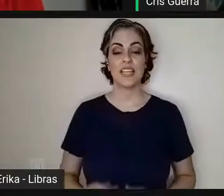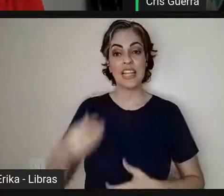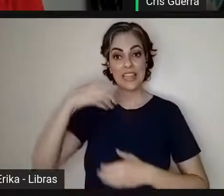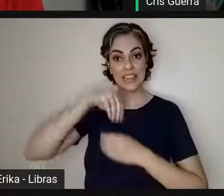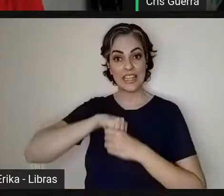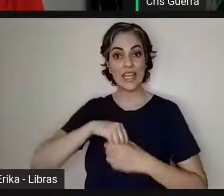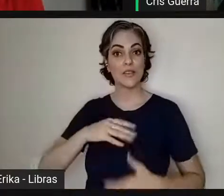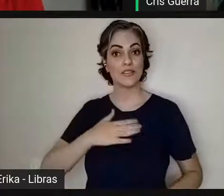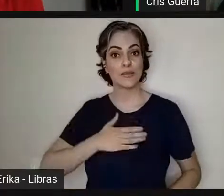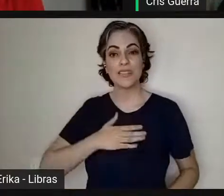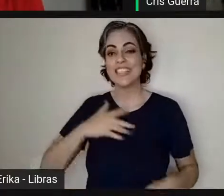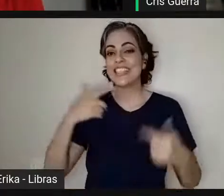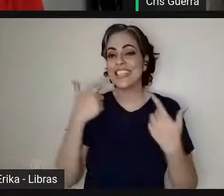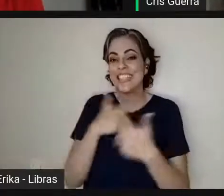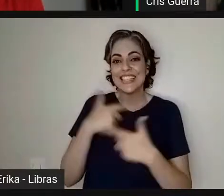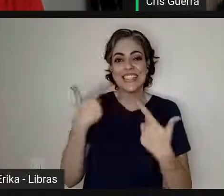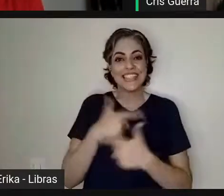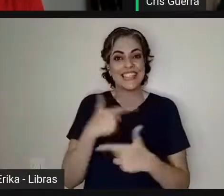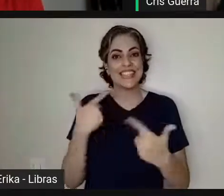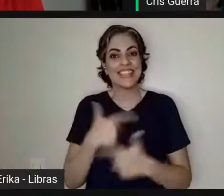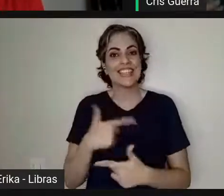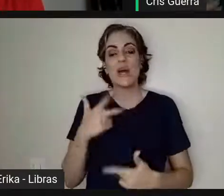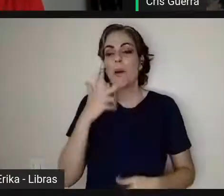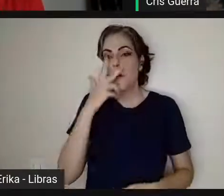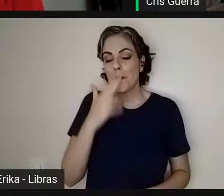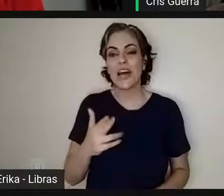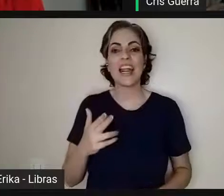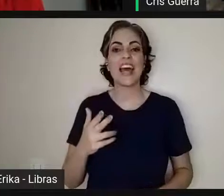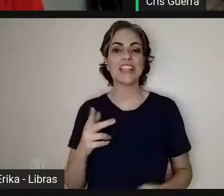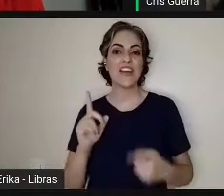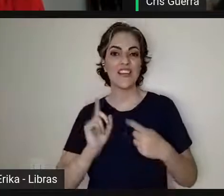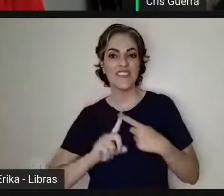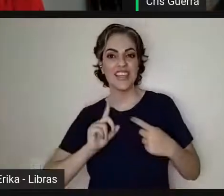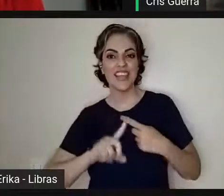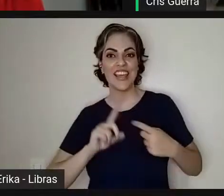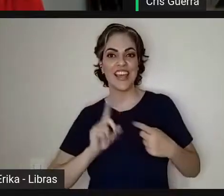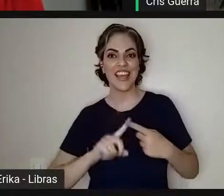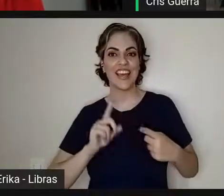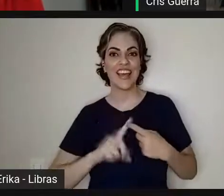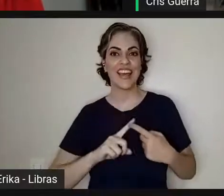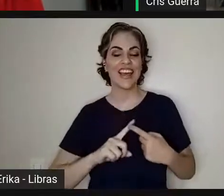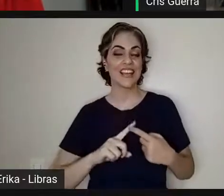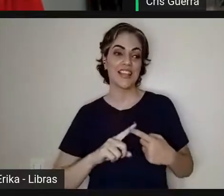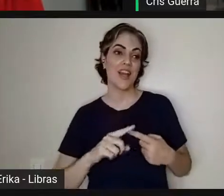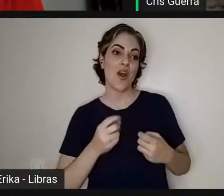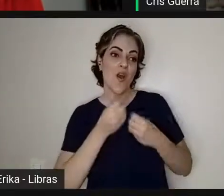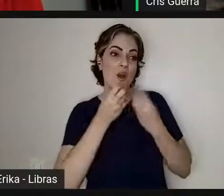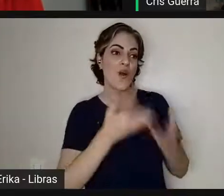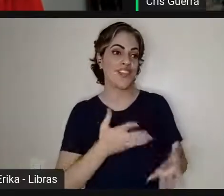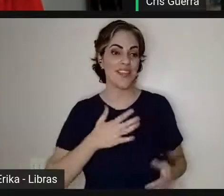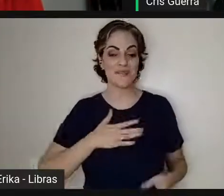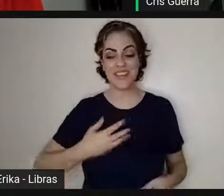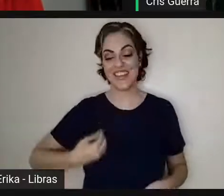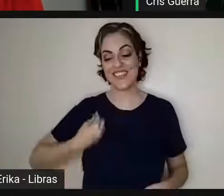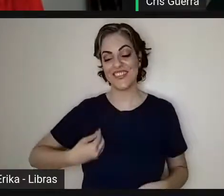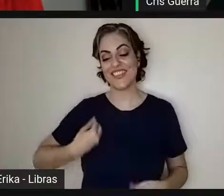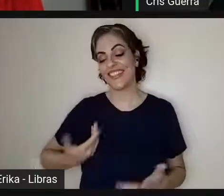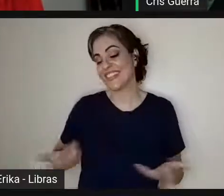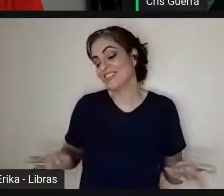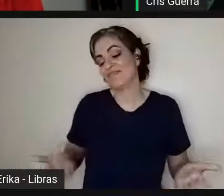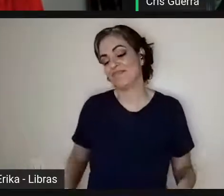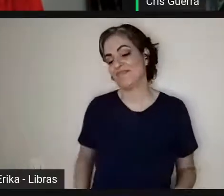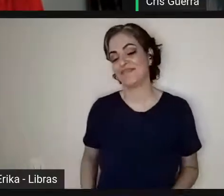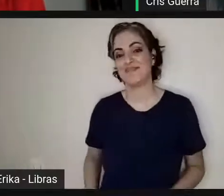estava rindo, porque eu estava me vingando, rindo dela, da minha própria vida, né? Assim, no final fui